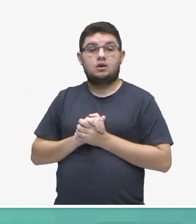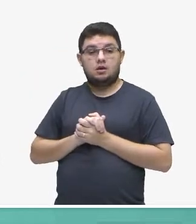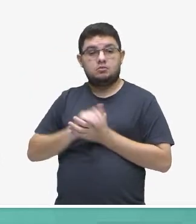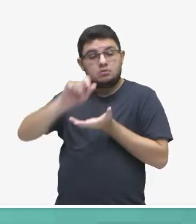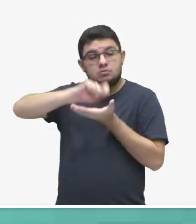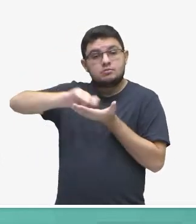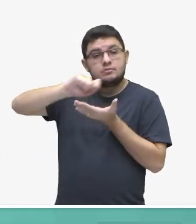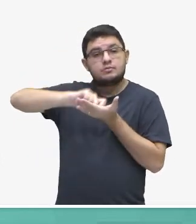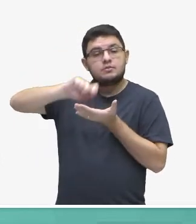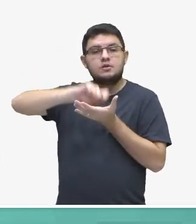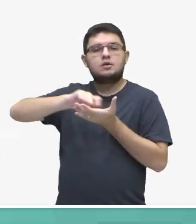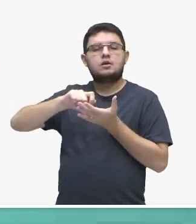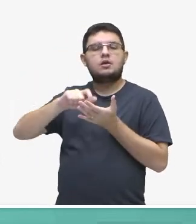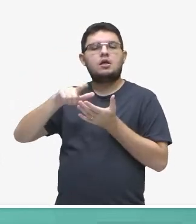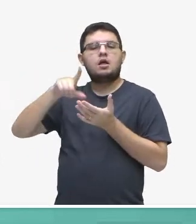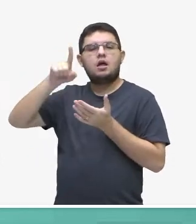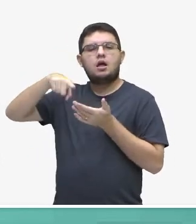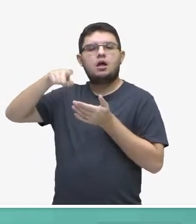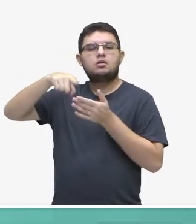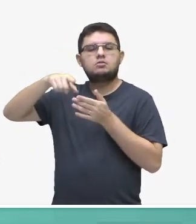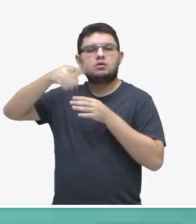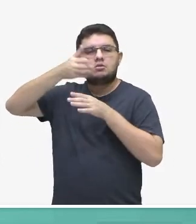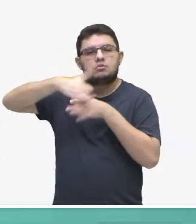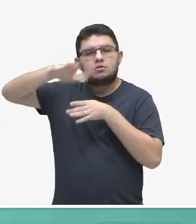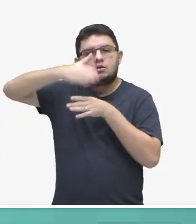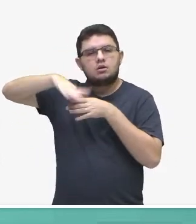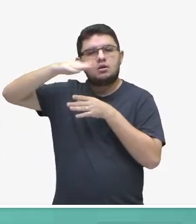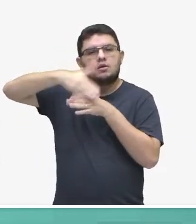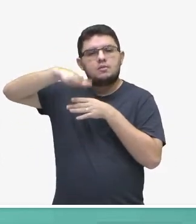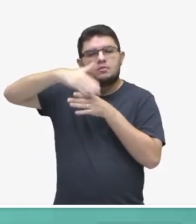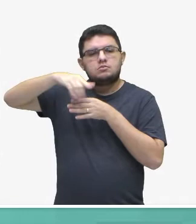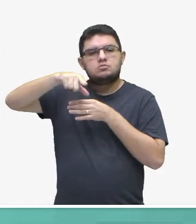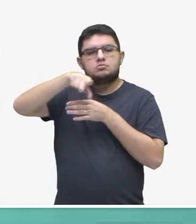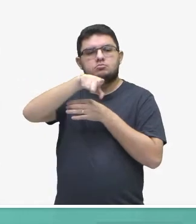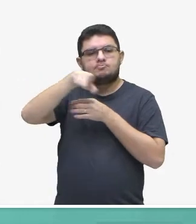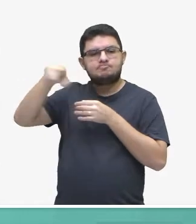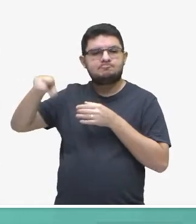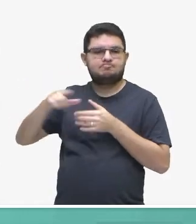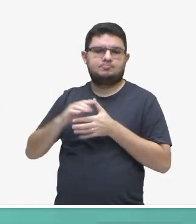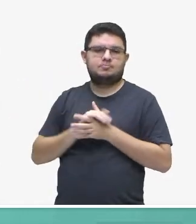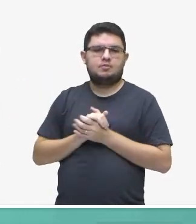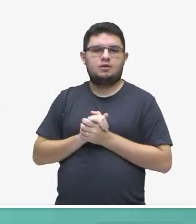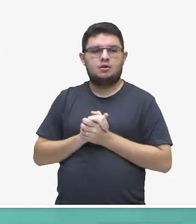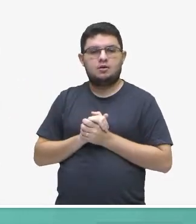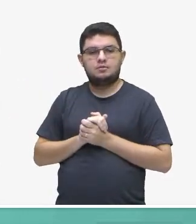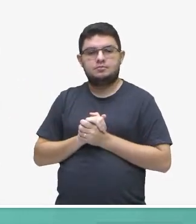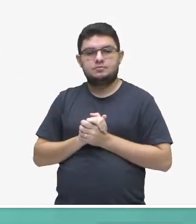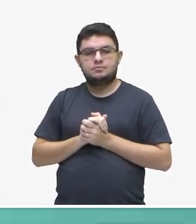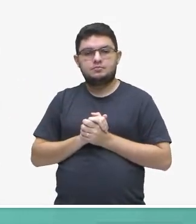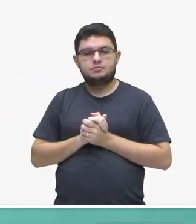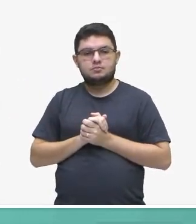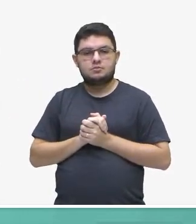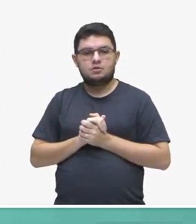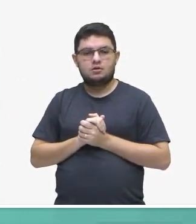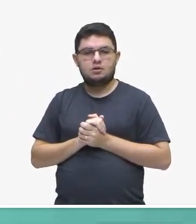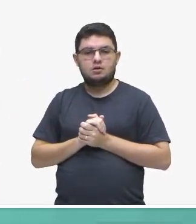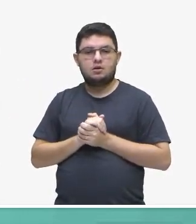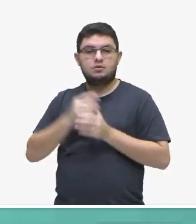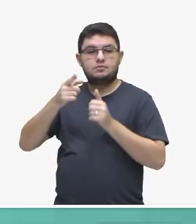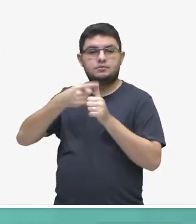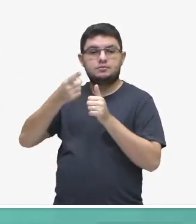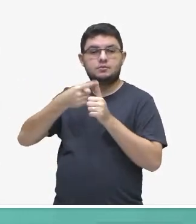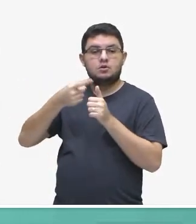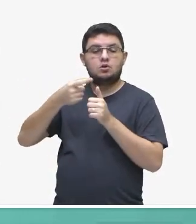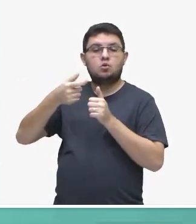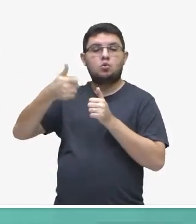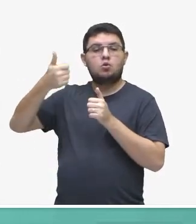vocês entenderem o que o diálogo, né, o que aconteceu no diálogo ainda há pouco. Bom, vamos lá para a primeira expressão que tem